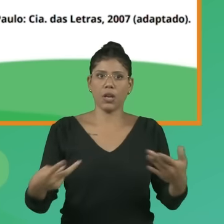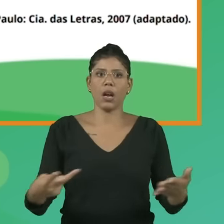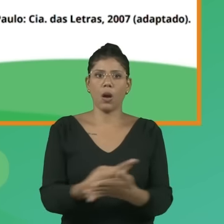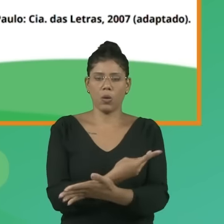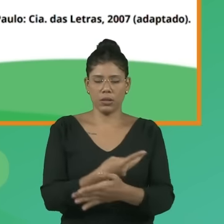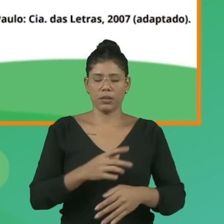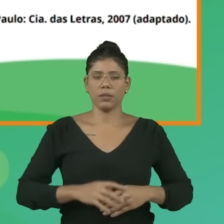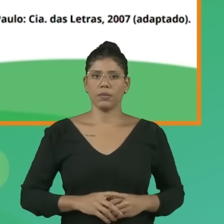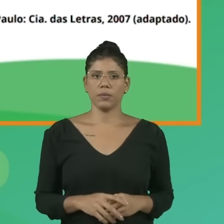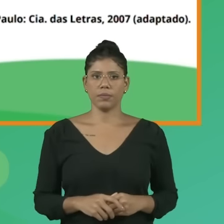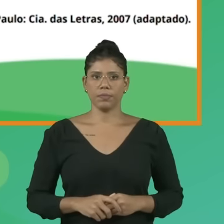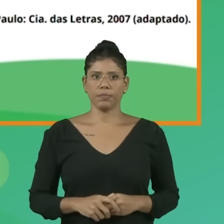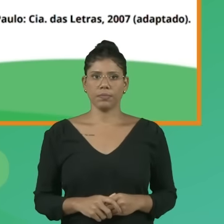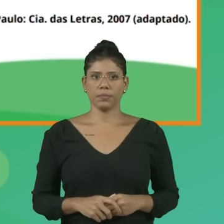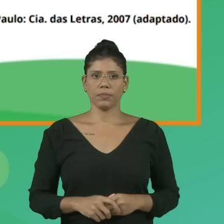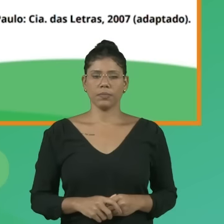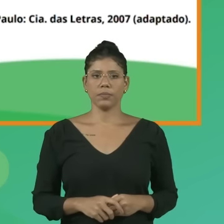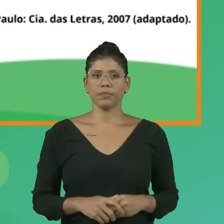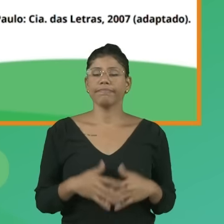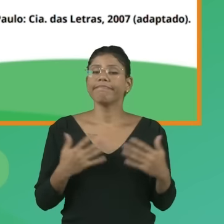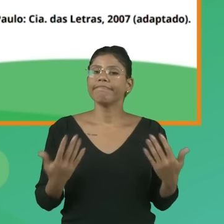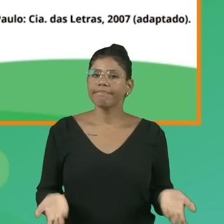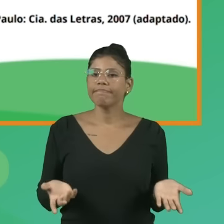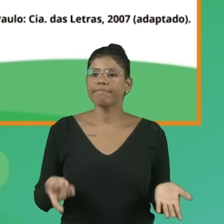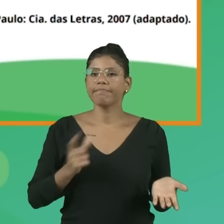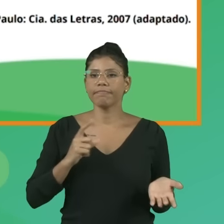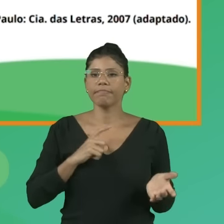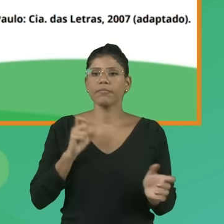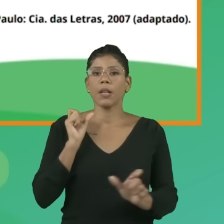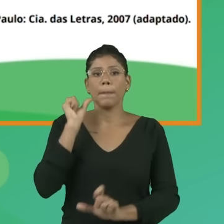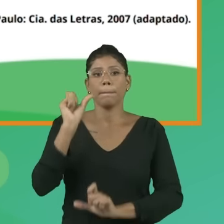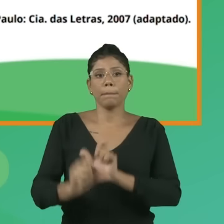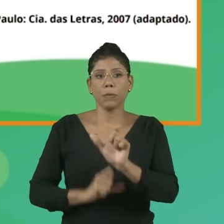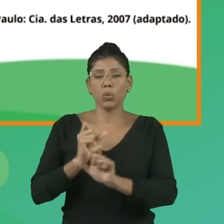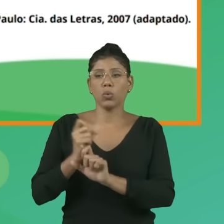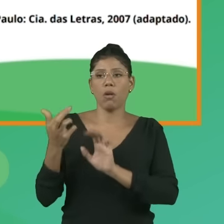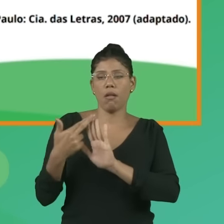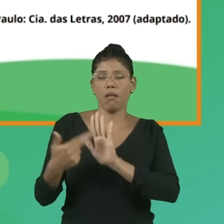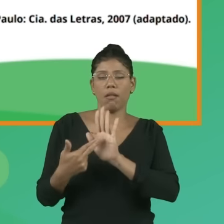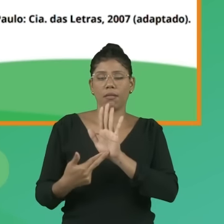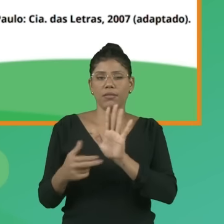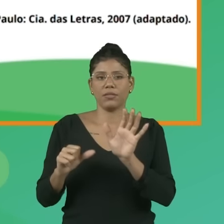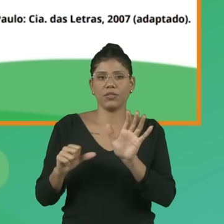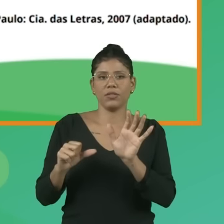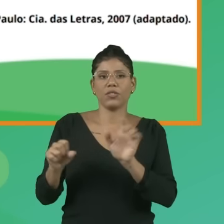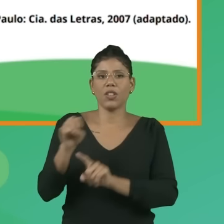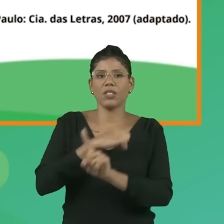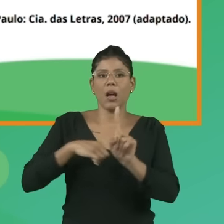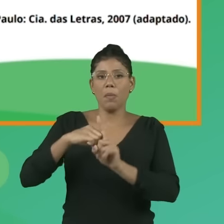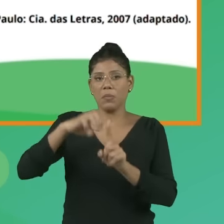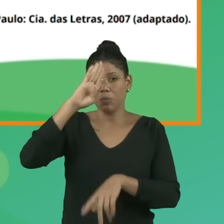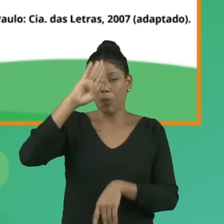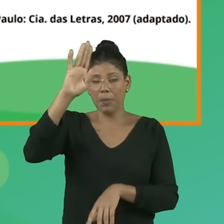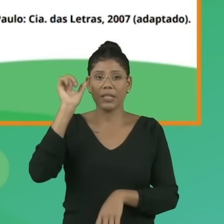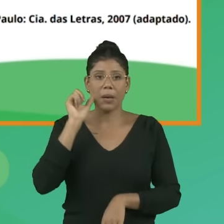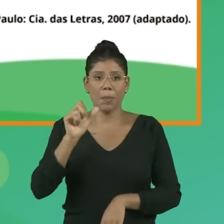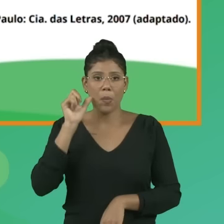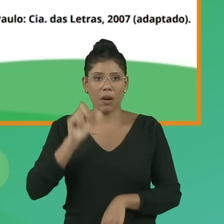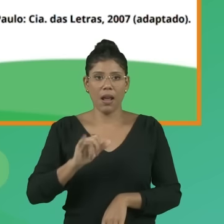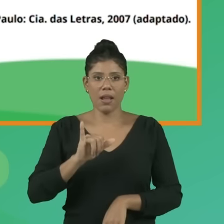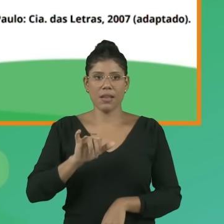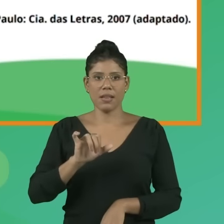revolução. E aí, isso acabou o quê? Modificando os costumes, principalmente, das mulheres islâmicas.